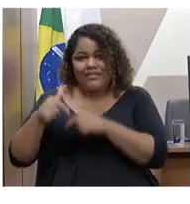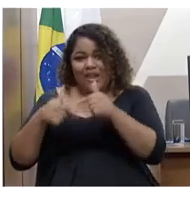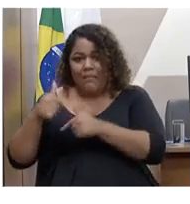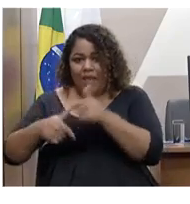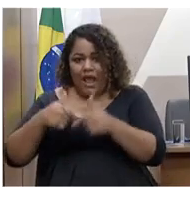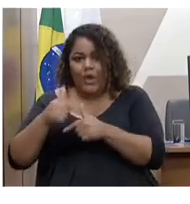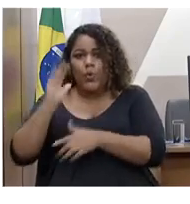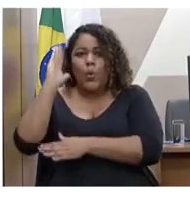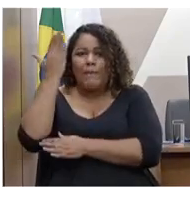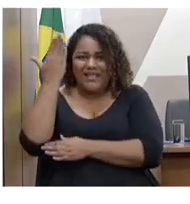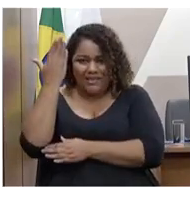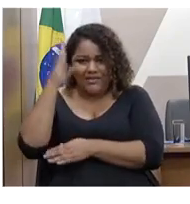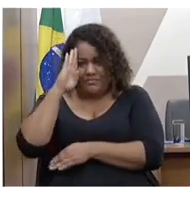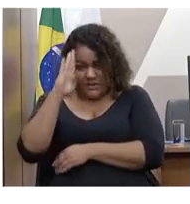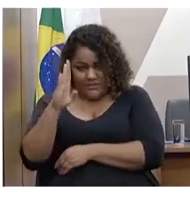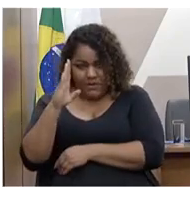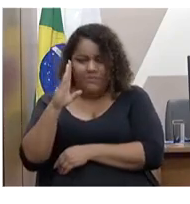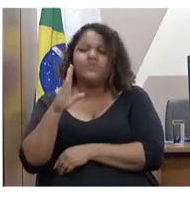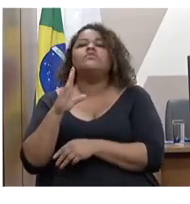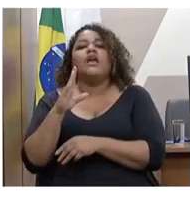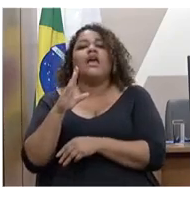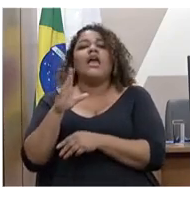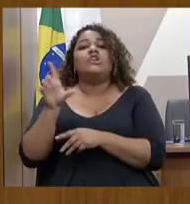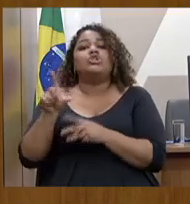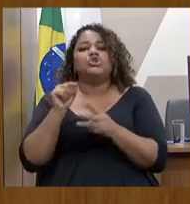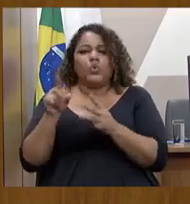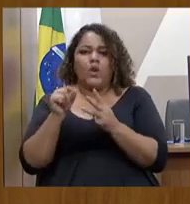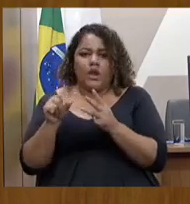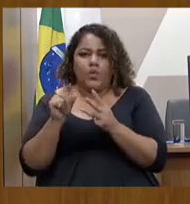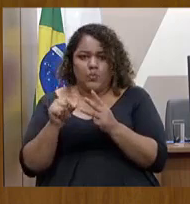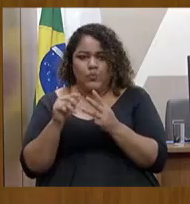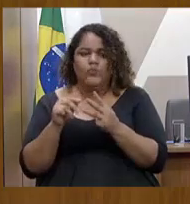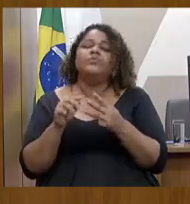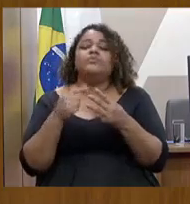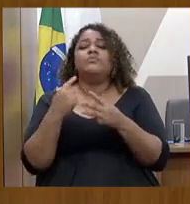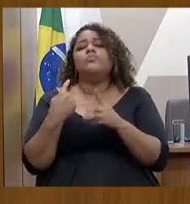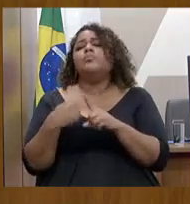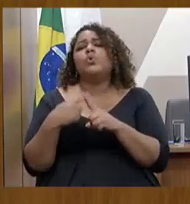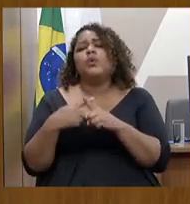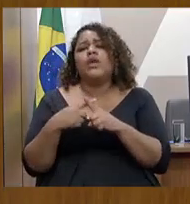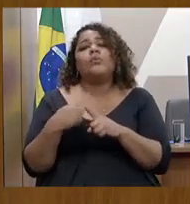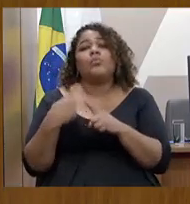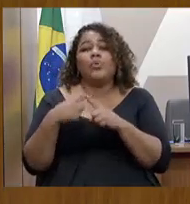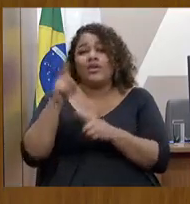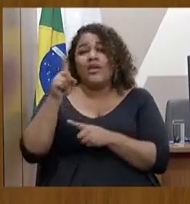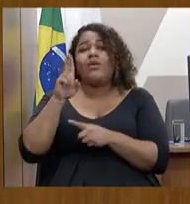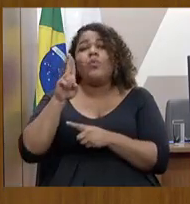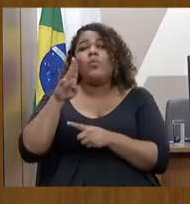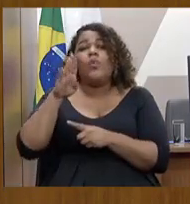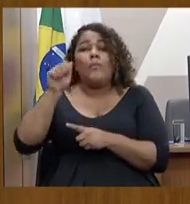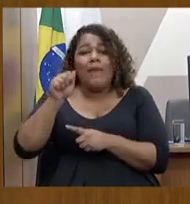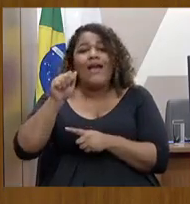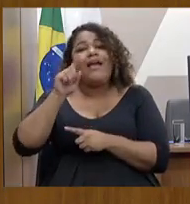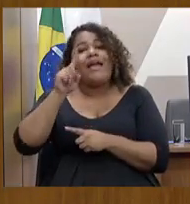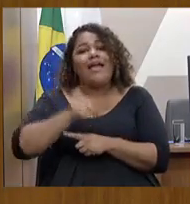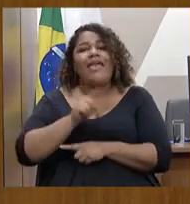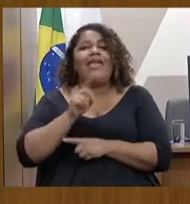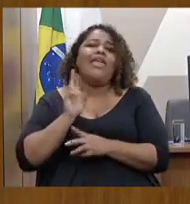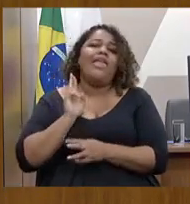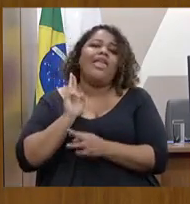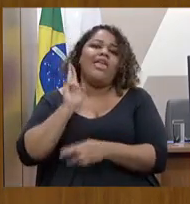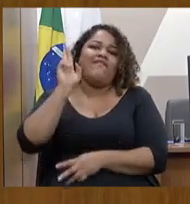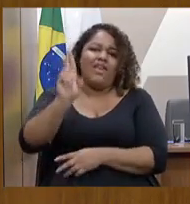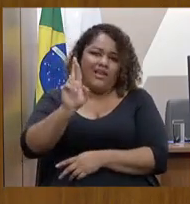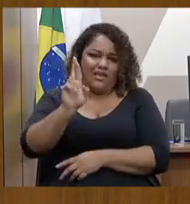Porque como o presidente do sindicato disse é o bar é o Polo moveleiro que foi instituído pela